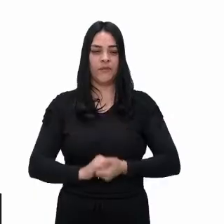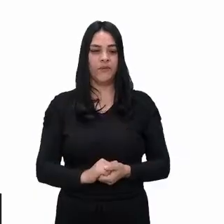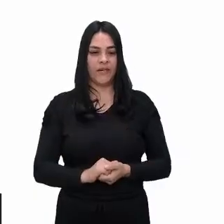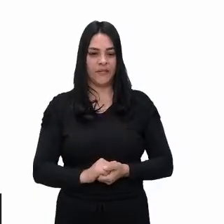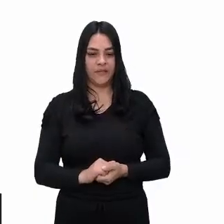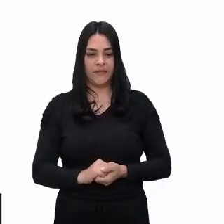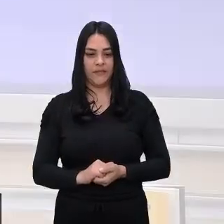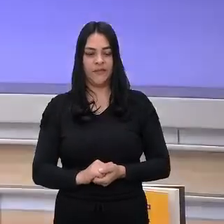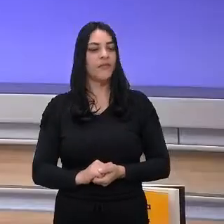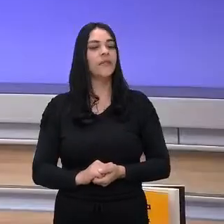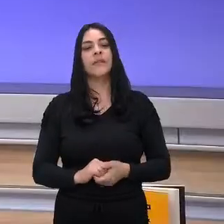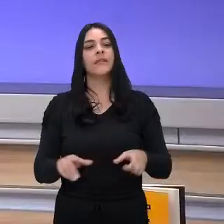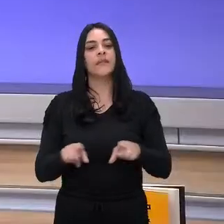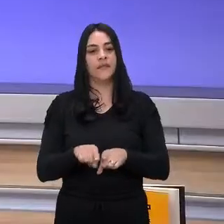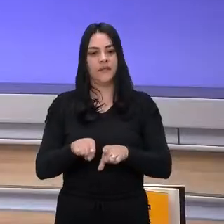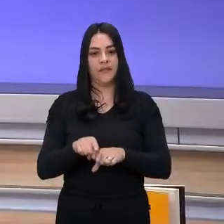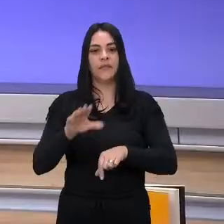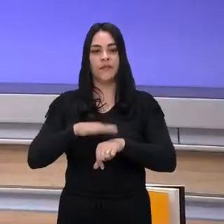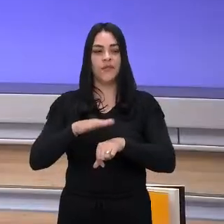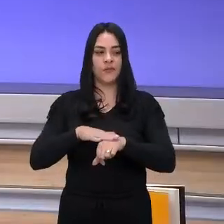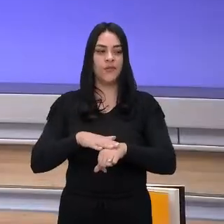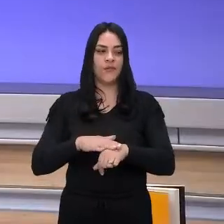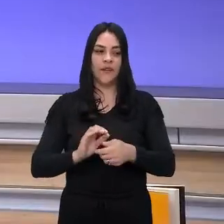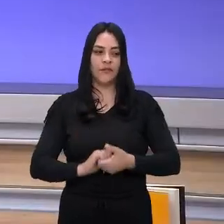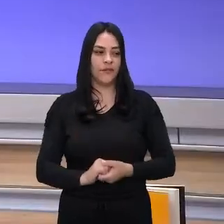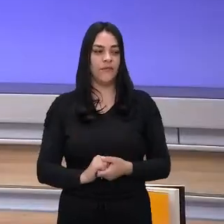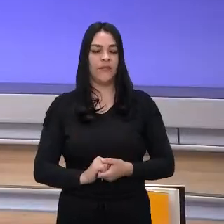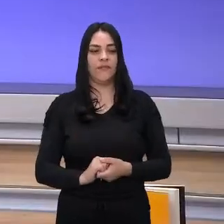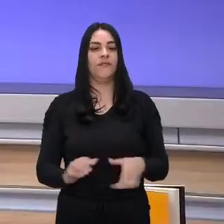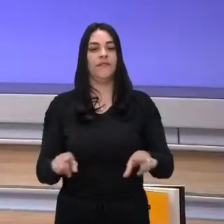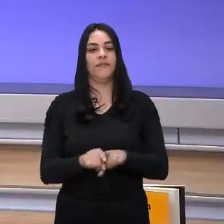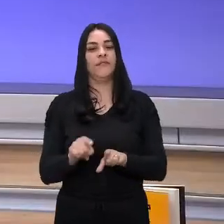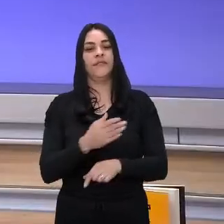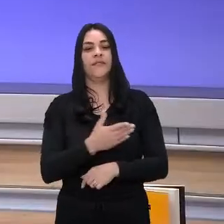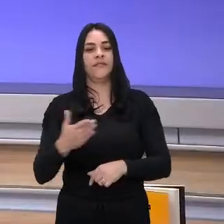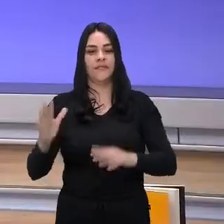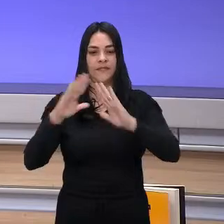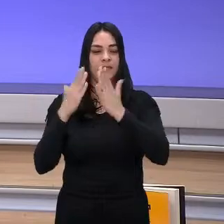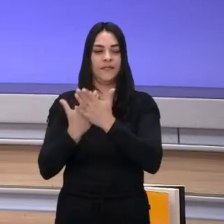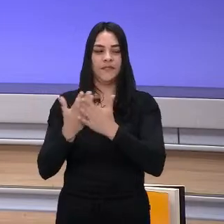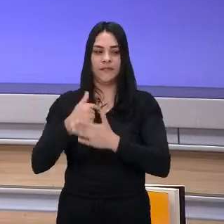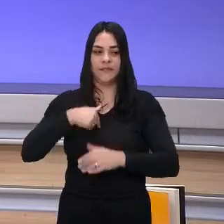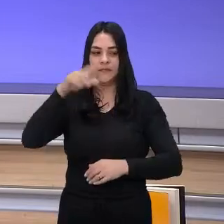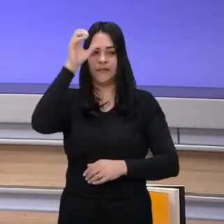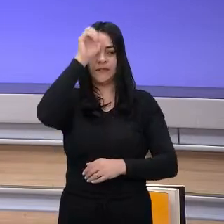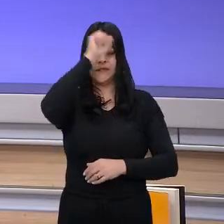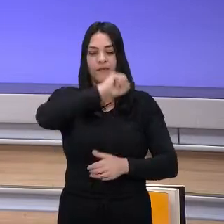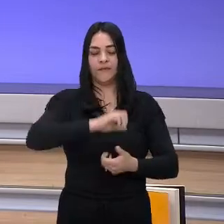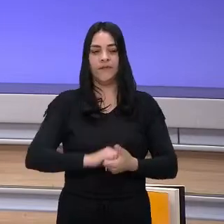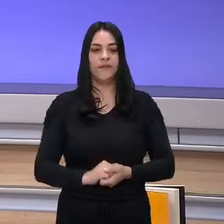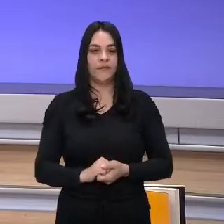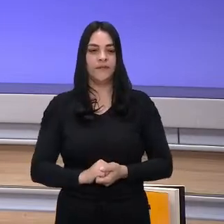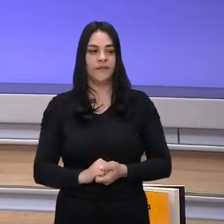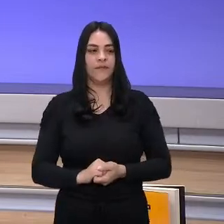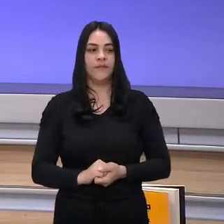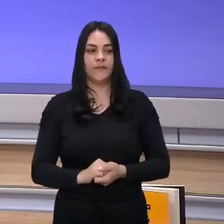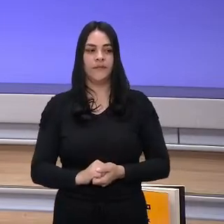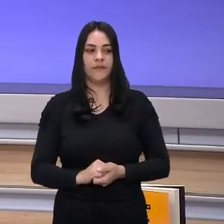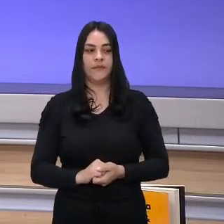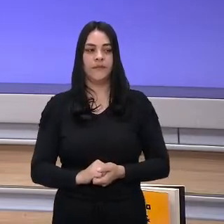isso. Na casa dela, ela vai puxar a orelha dos pais e vai falar, pai, na escola eu aprendi que eu tenho que separar isso